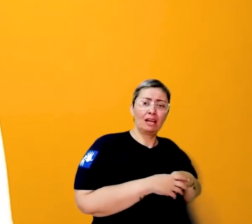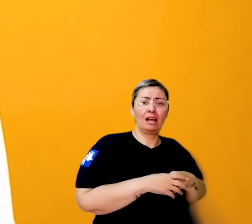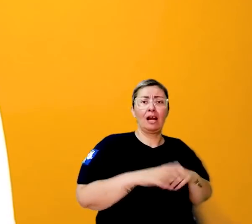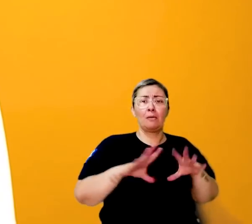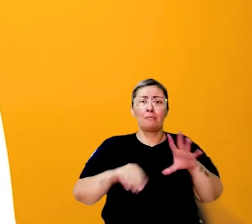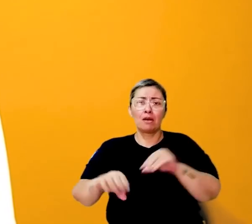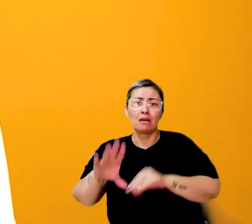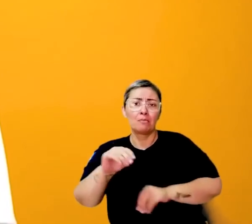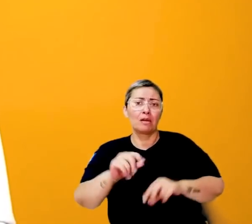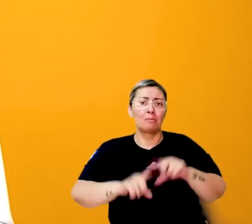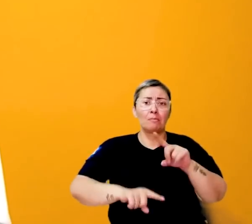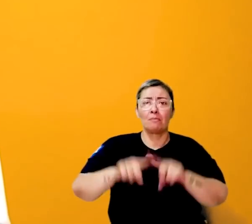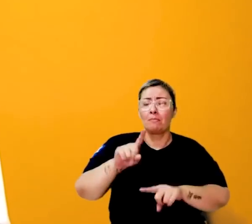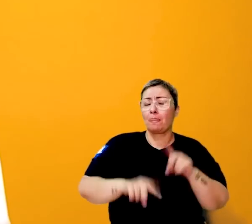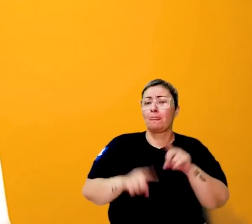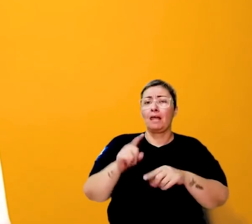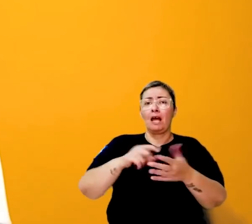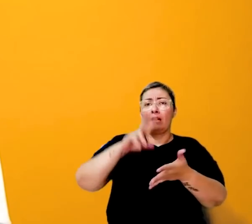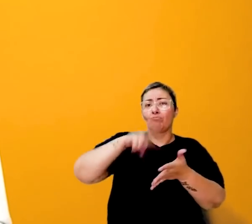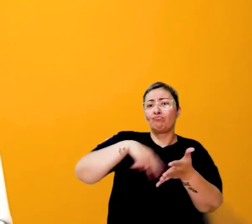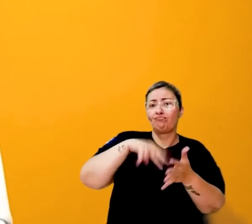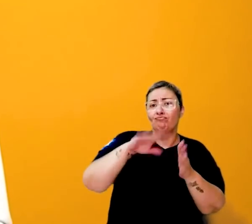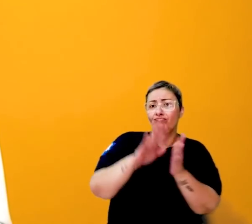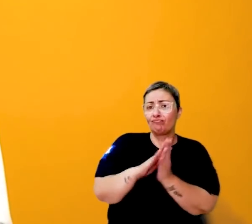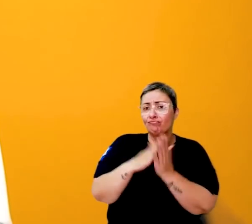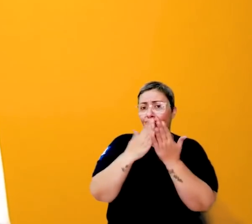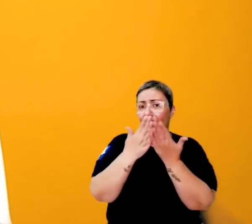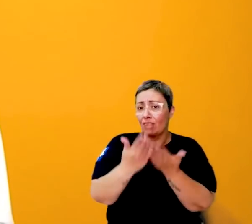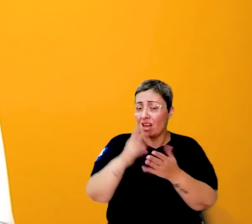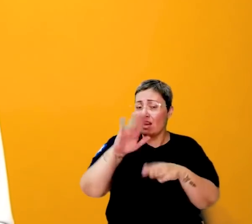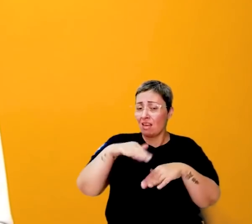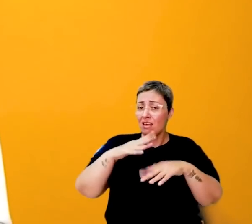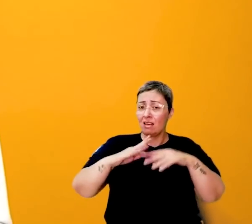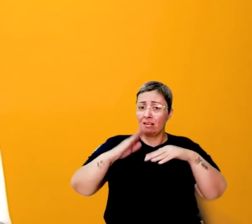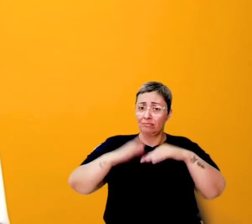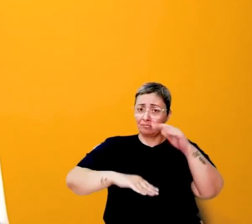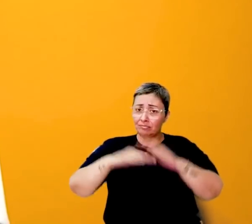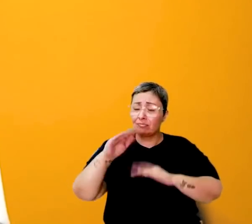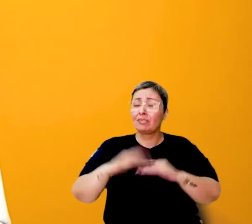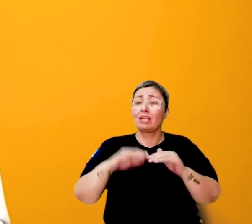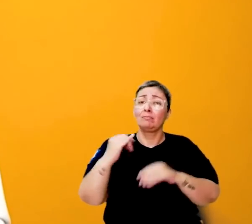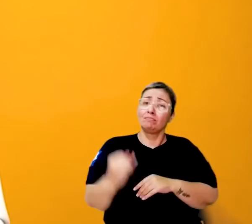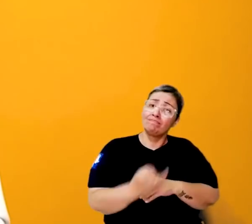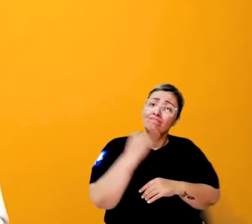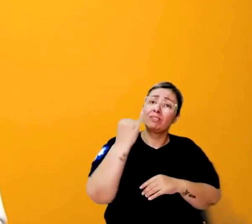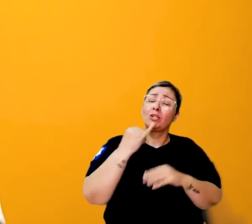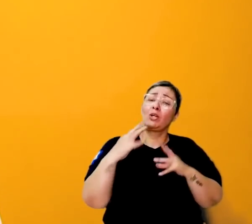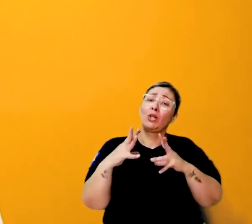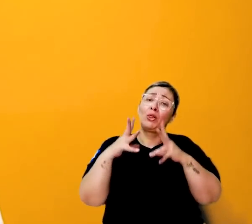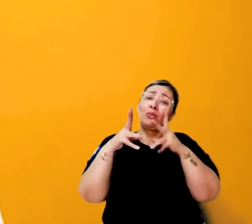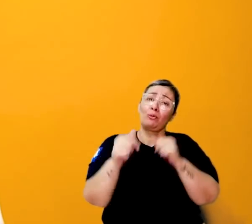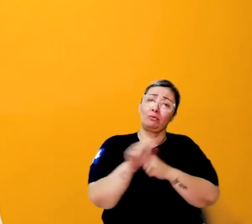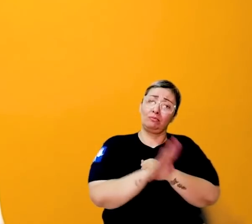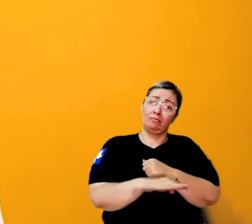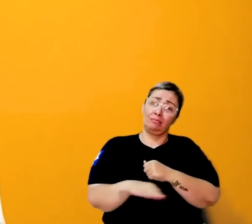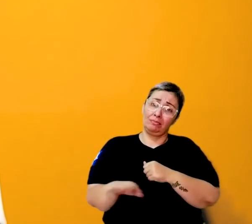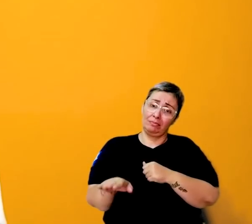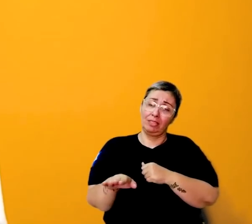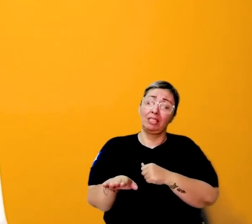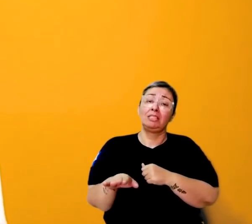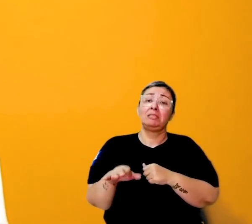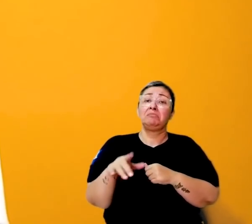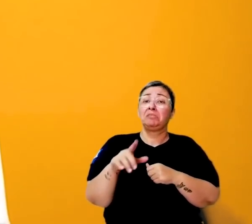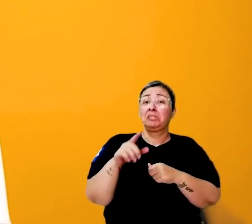manipular objetos, ler um livro. E essas atividades, elas são importantes para toda criança,